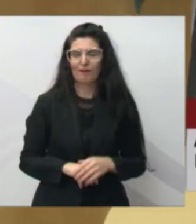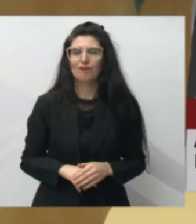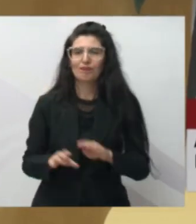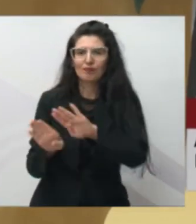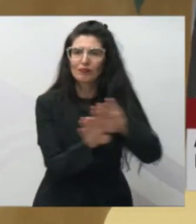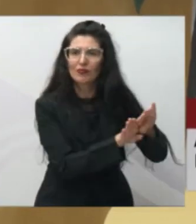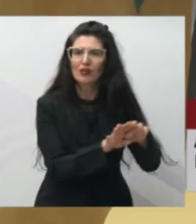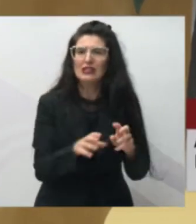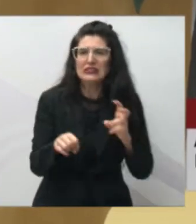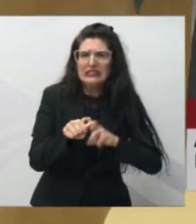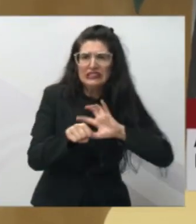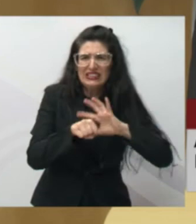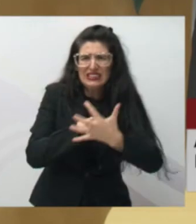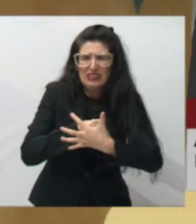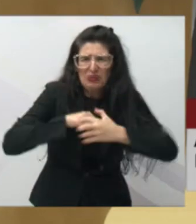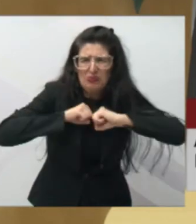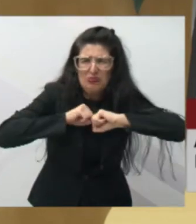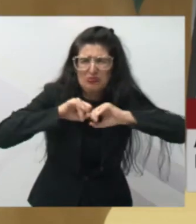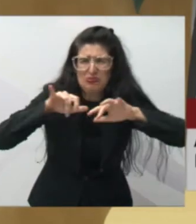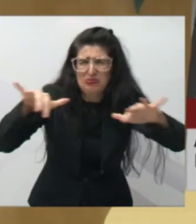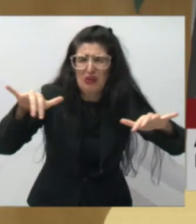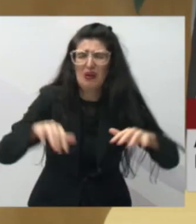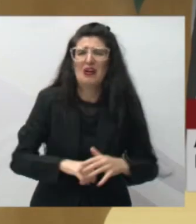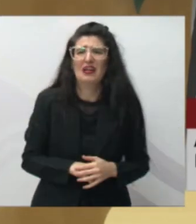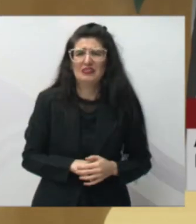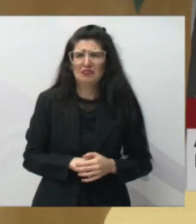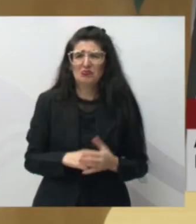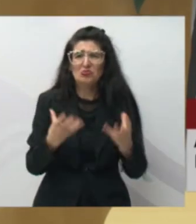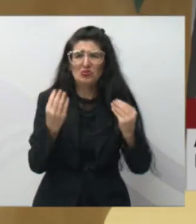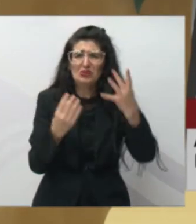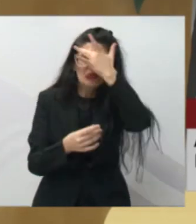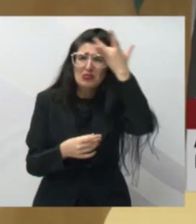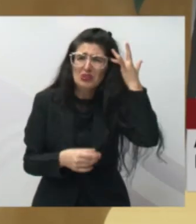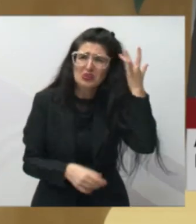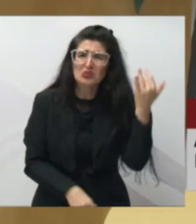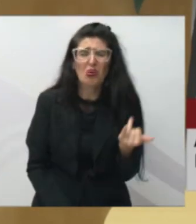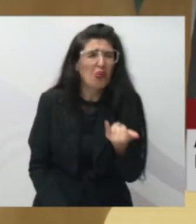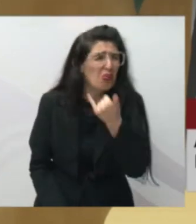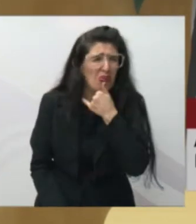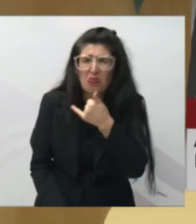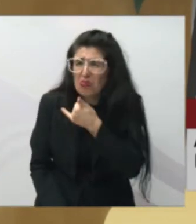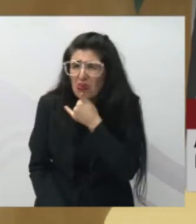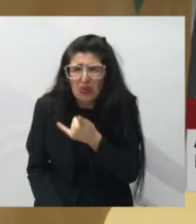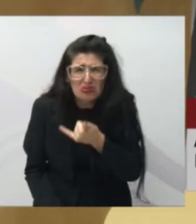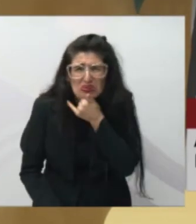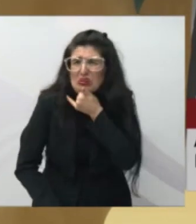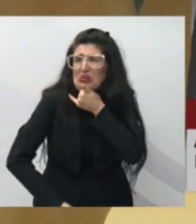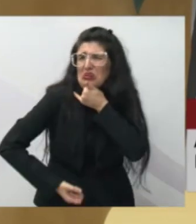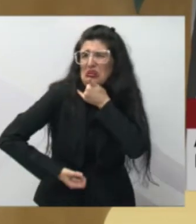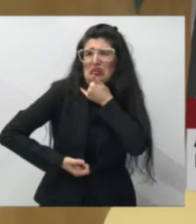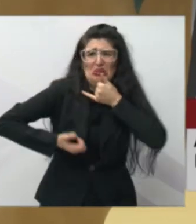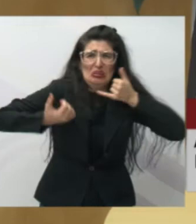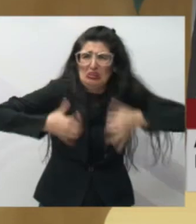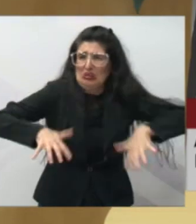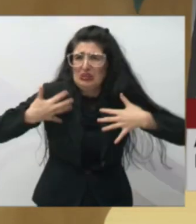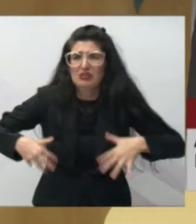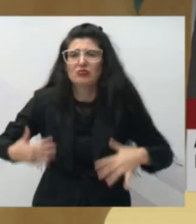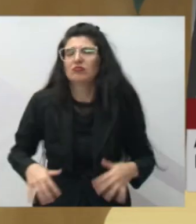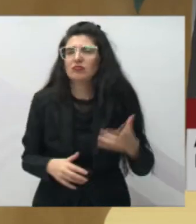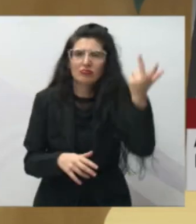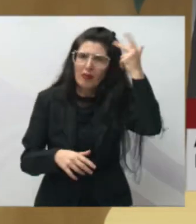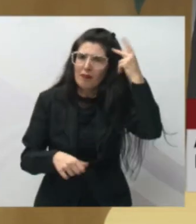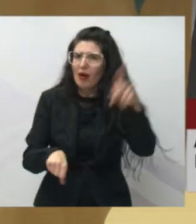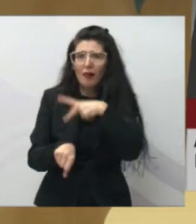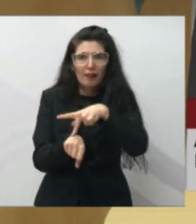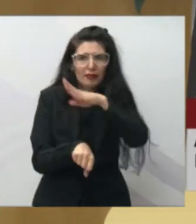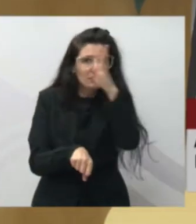todo mundo. O nosso país não ficou de fora, o nosso município também não. Aí vejam bem, a gente estamos tendo